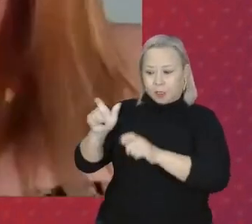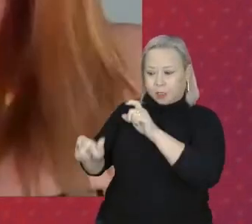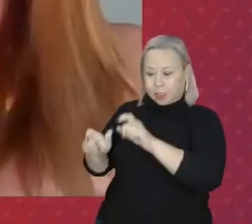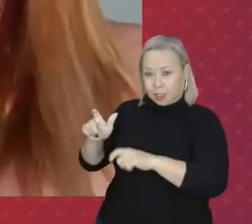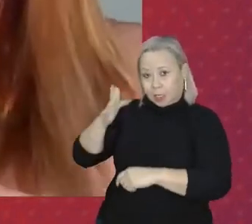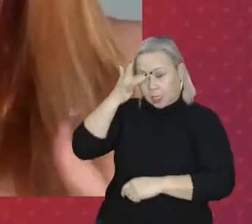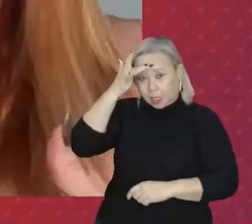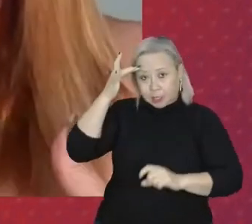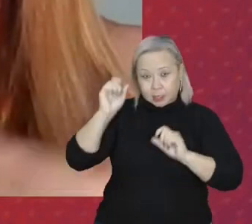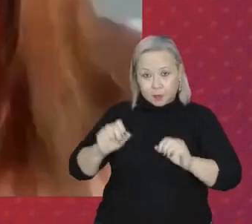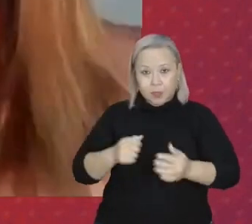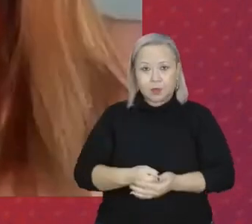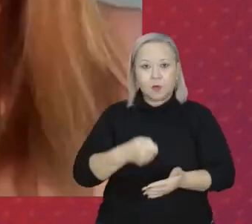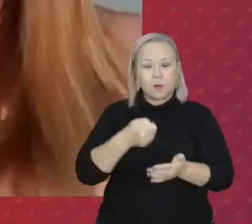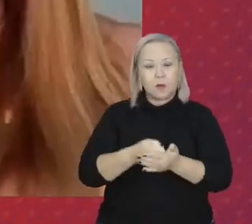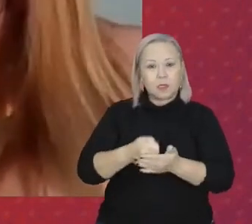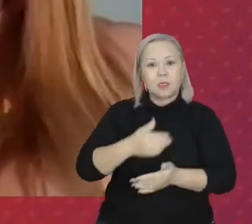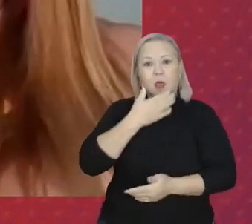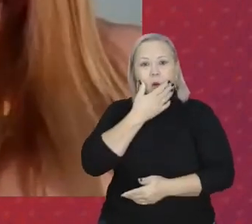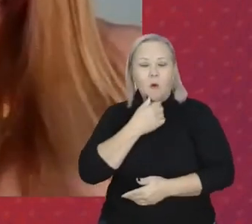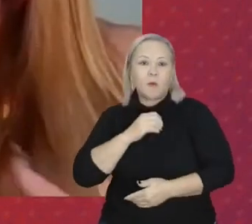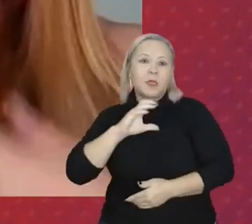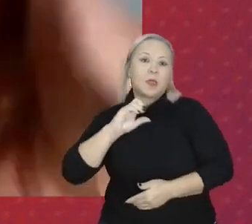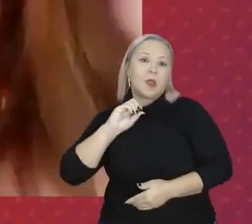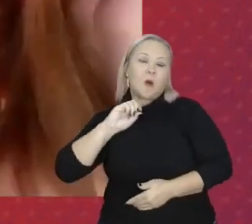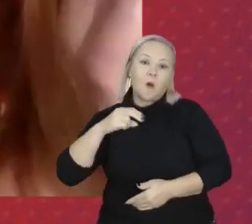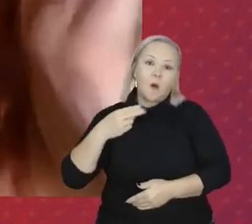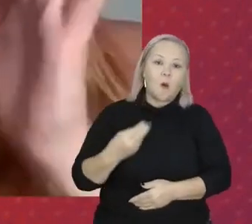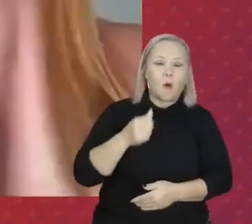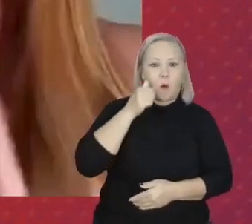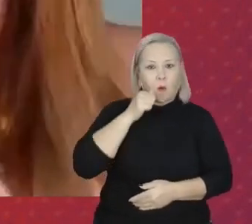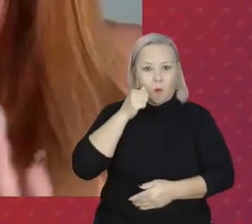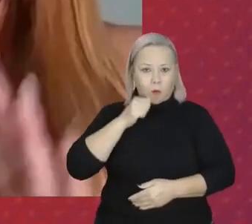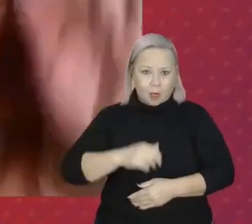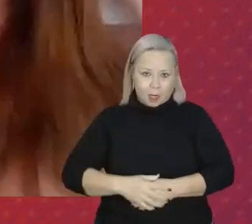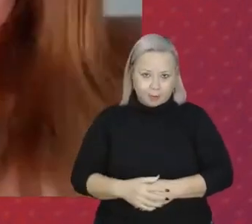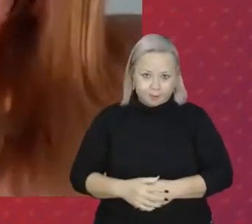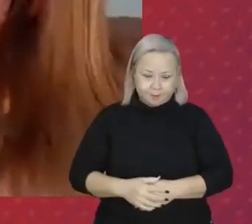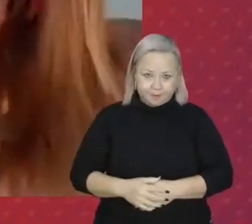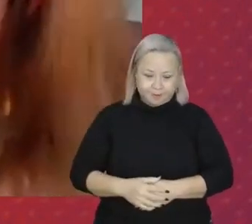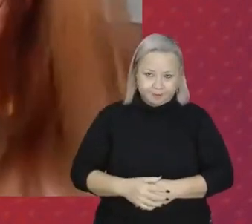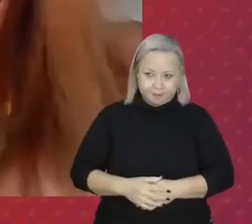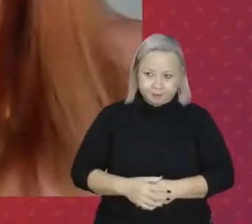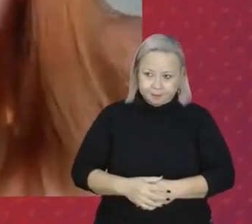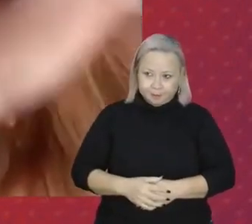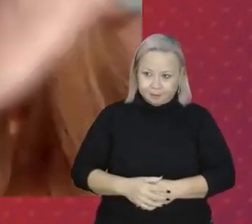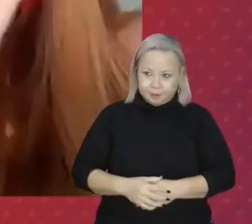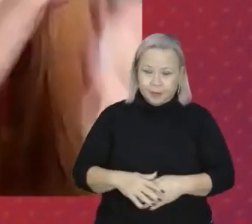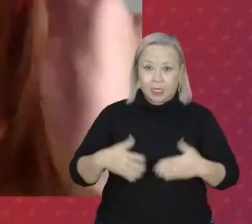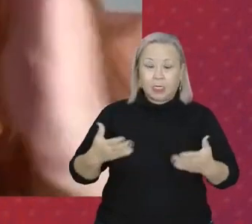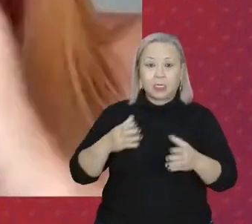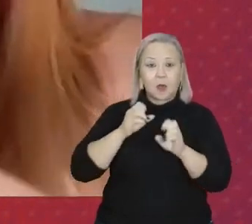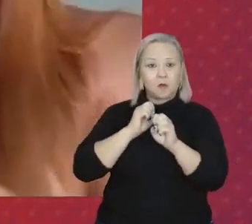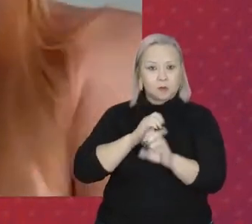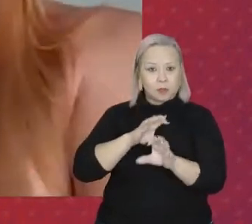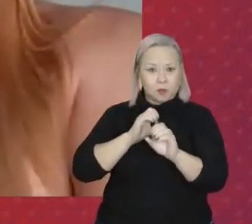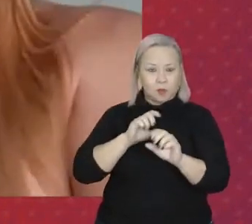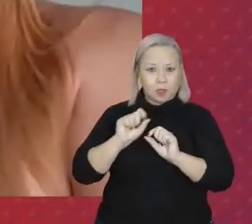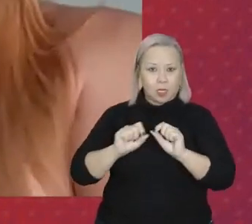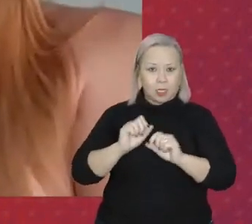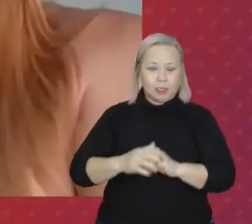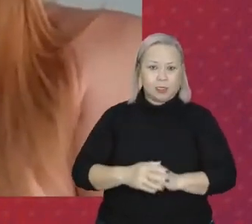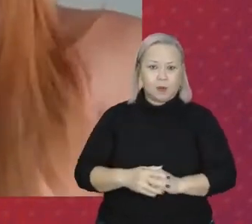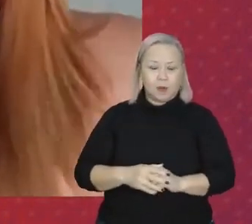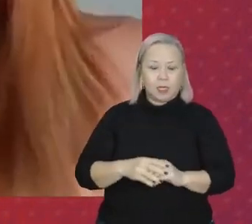gênero, né, sem escutar essas pessoas, porque a gente determinou isso. Né? Então, a educação está